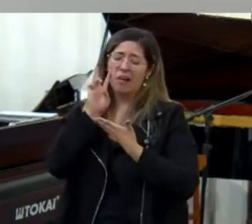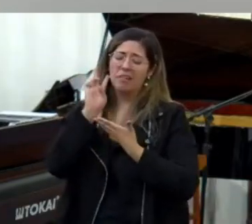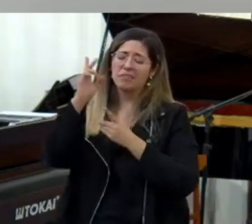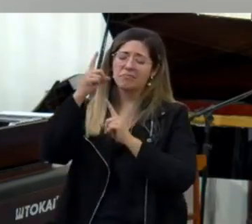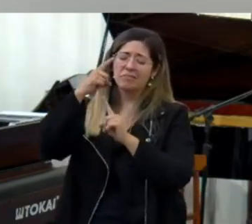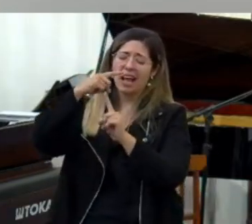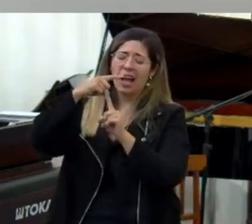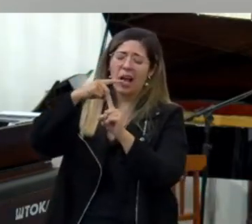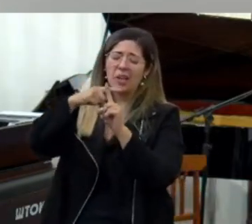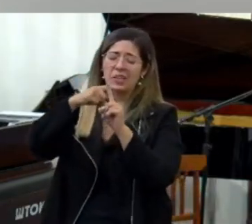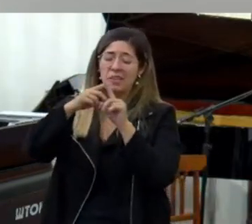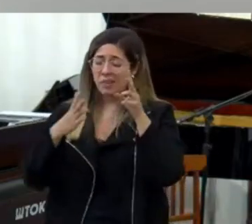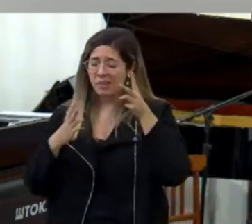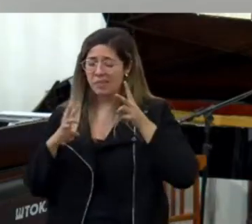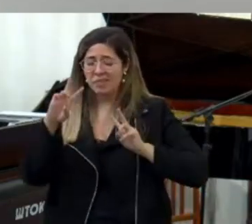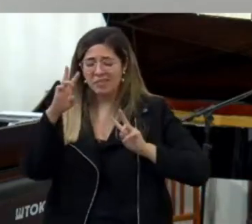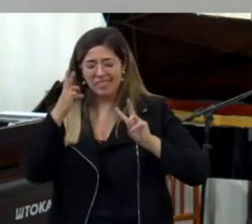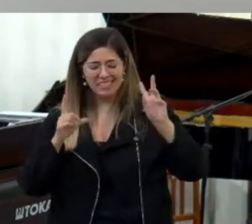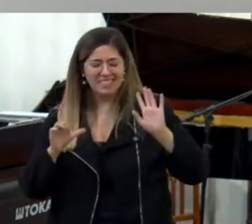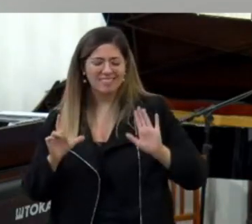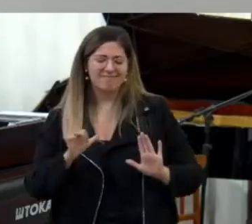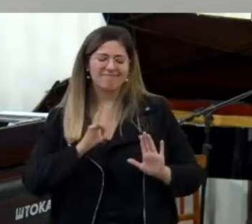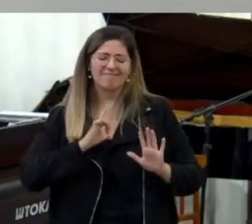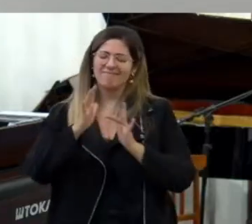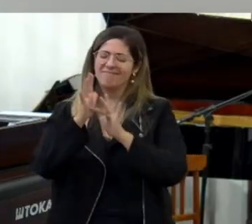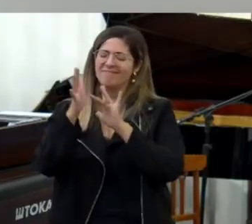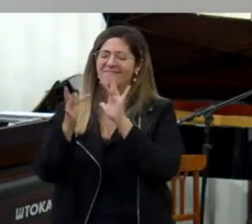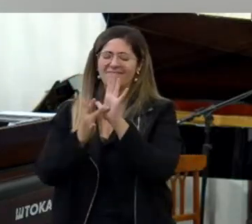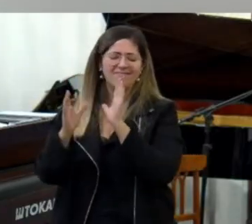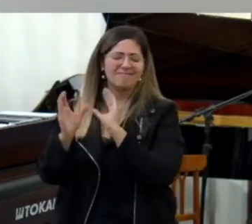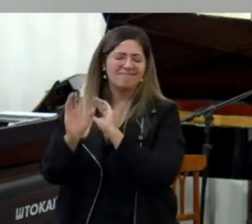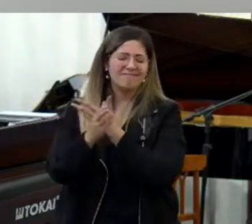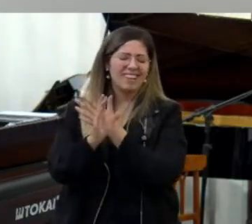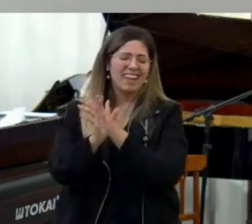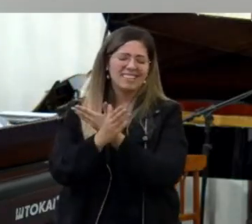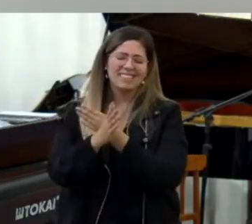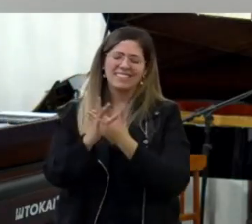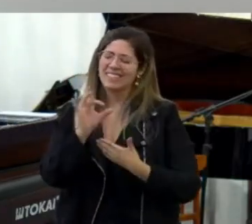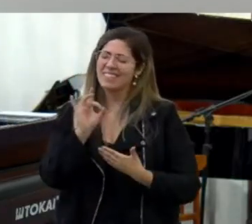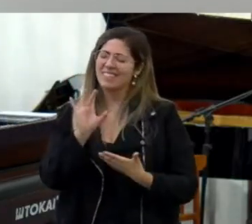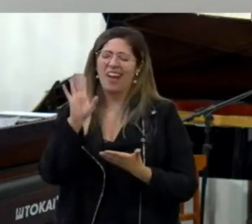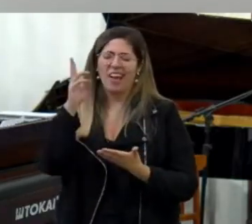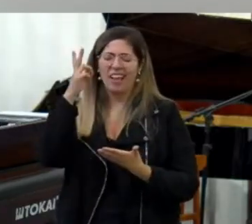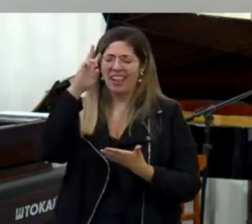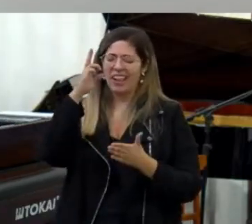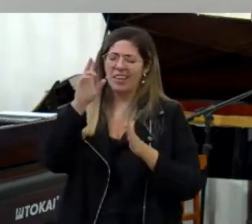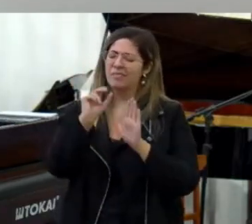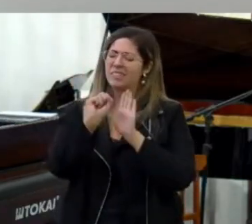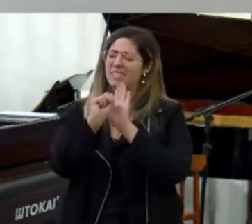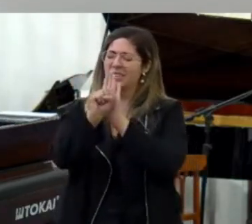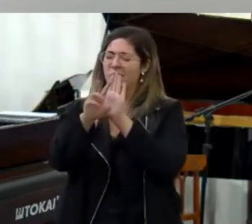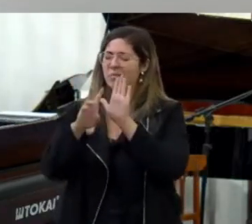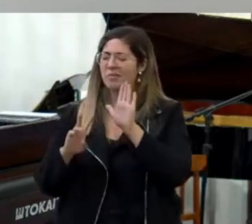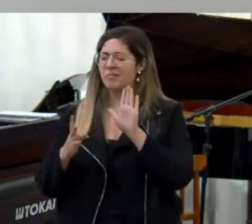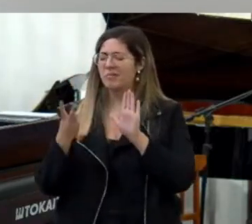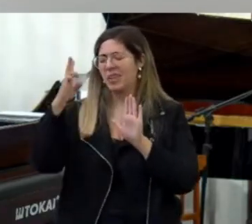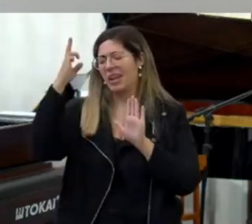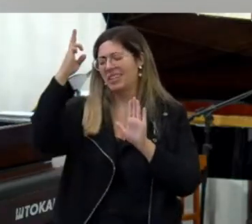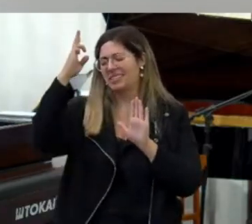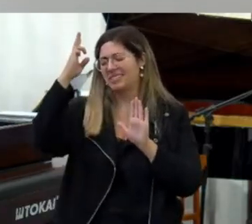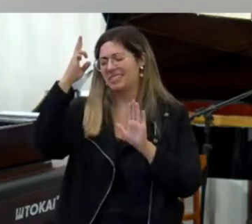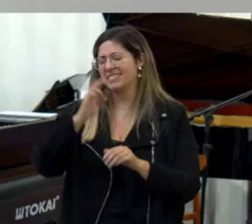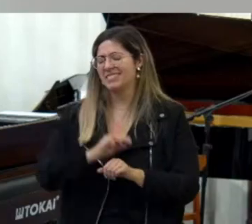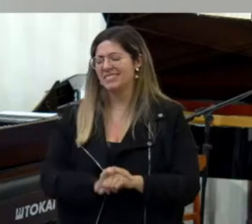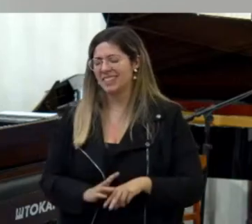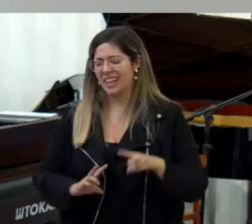e vemos que um vencedor passou por ela e que então ela só é um símbolo para nós de vitória. A